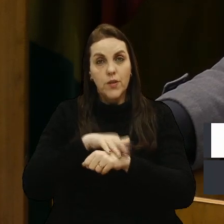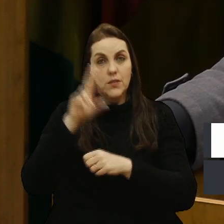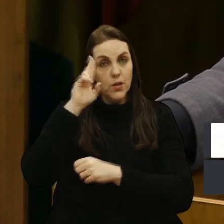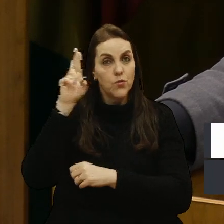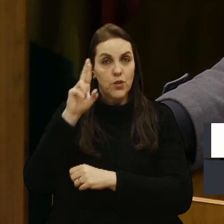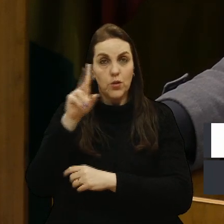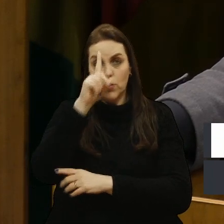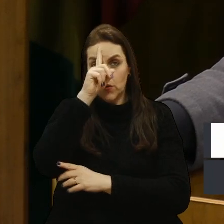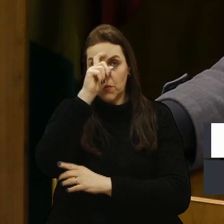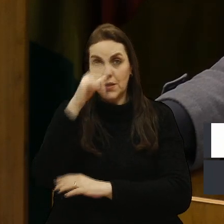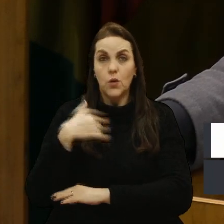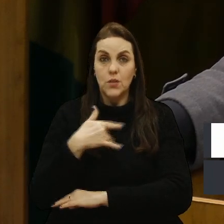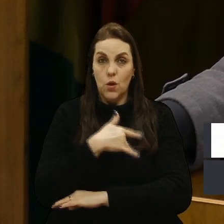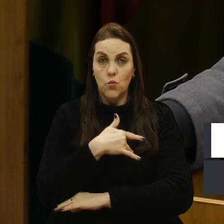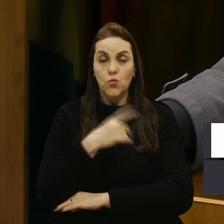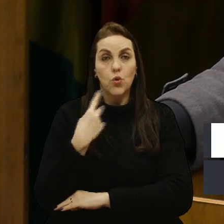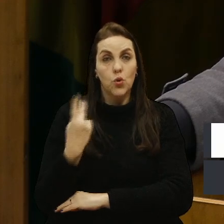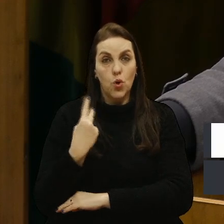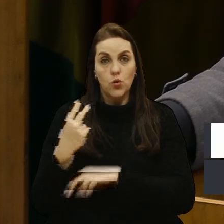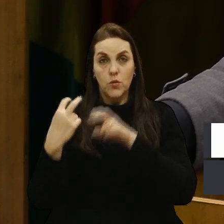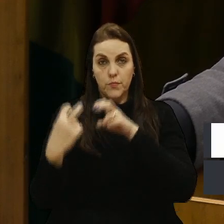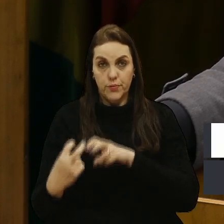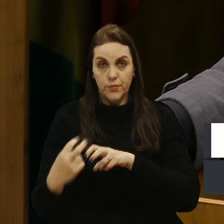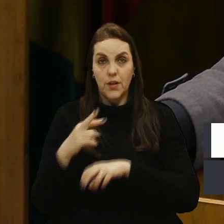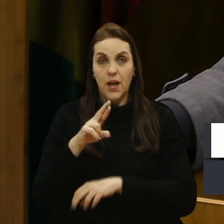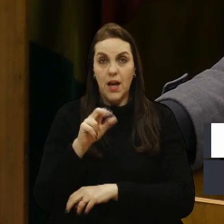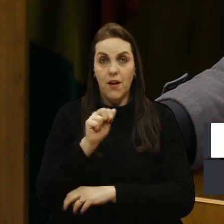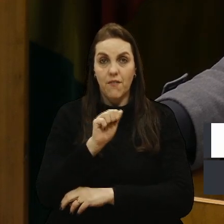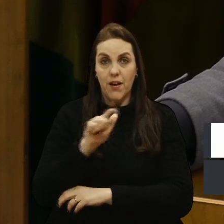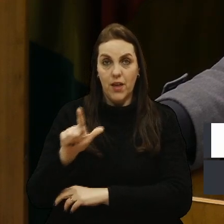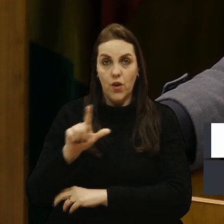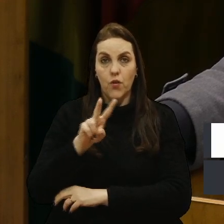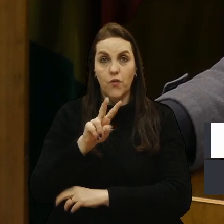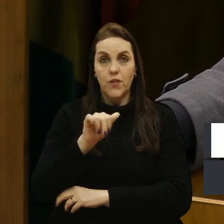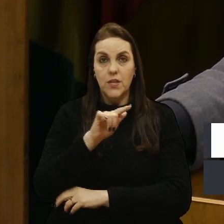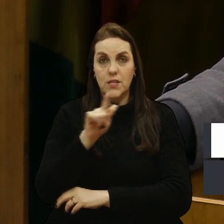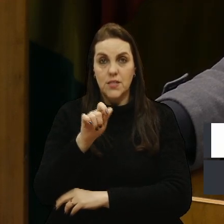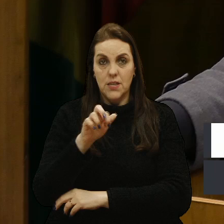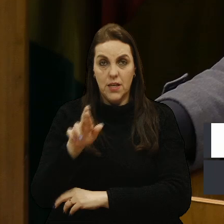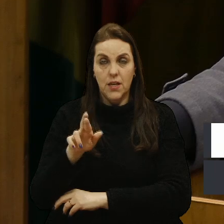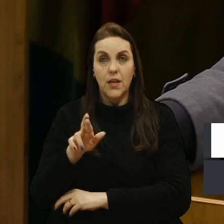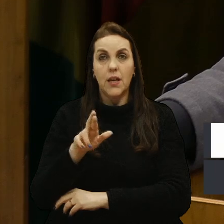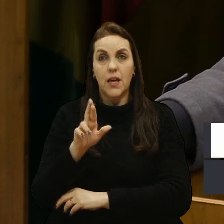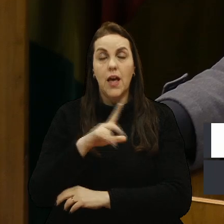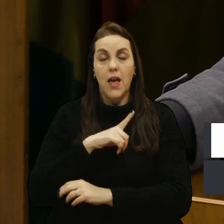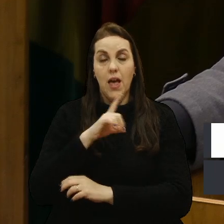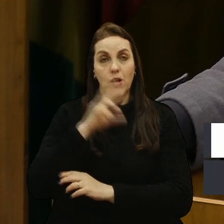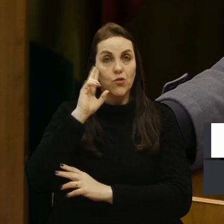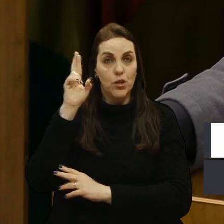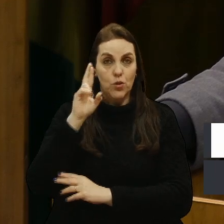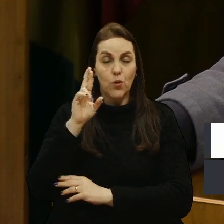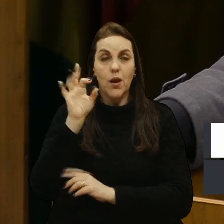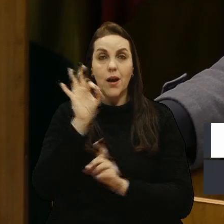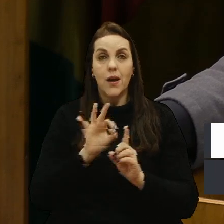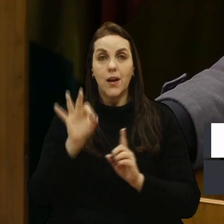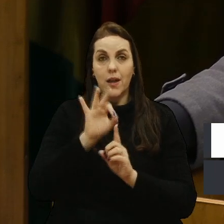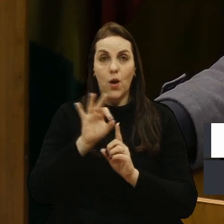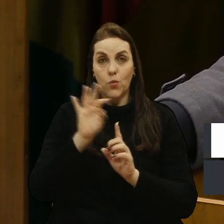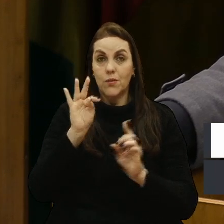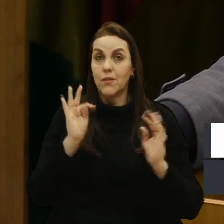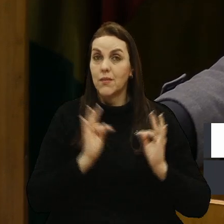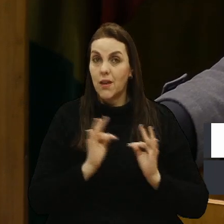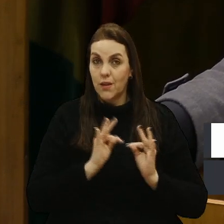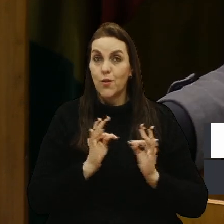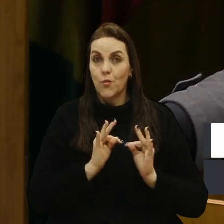para conversar, eu e ele, com o Rafael Lisiero, que é um grande amigo também, e é o diretor da Grau Técnico, a maior escola técnica da nossa cidade, que esteve